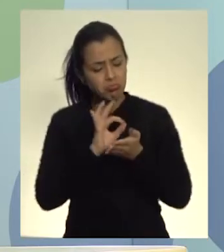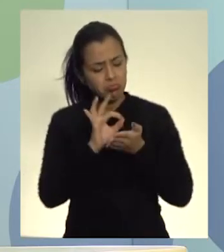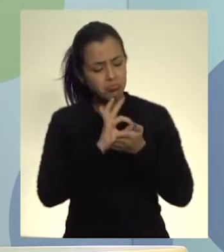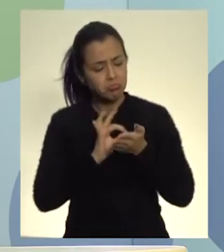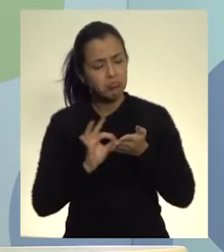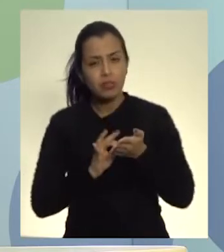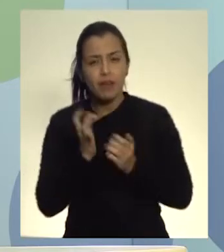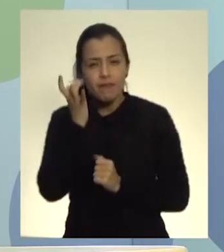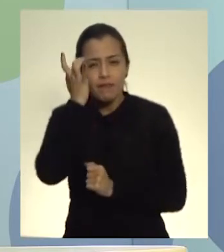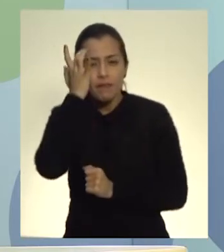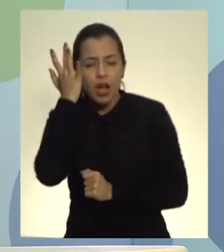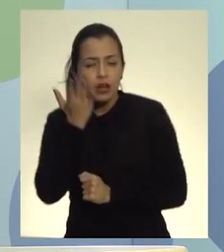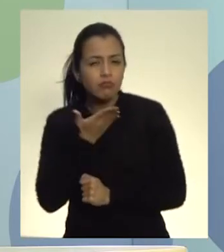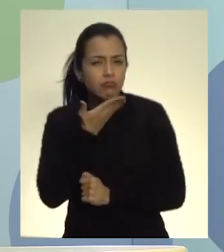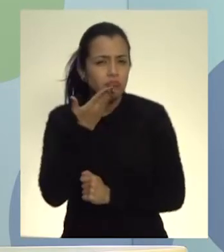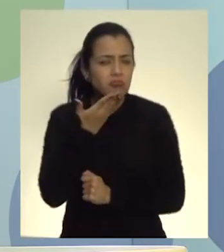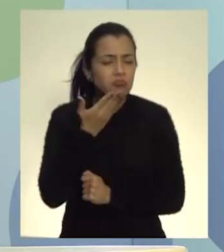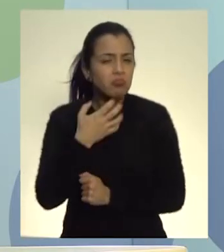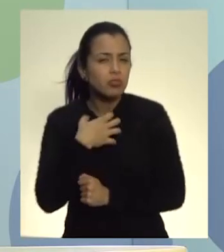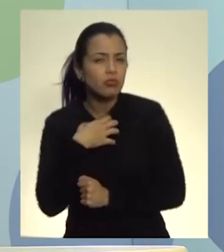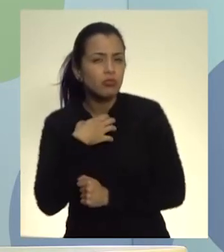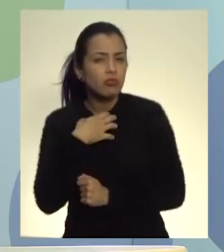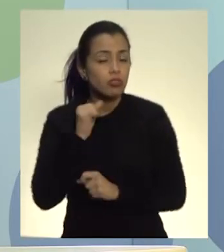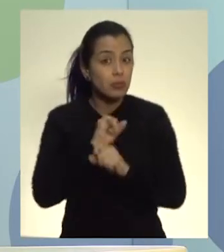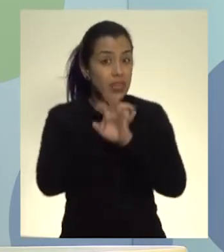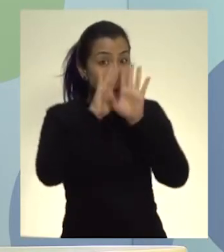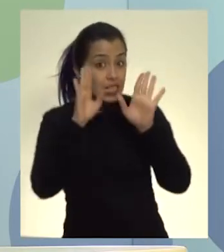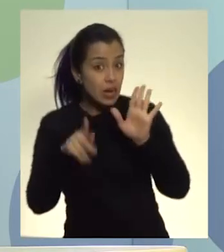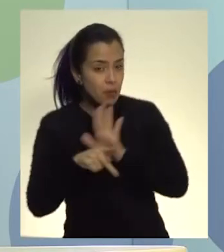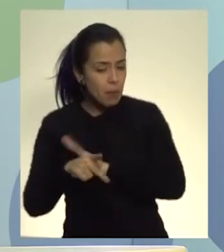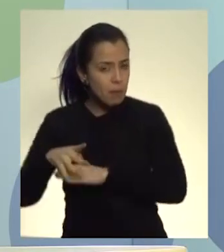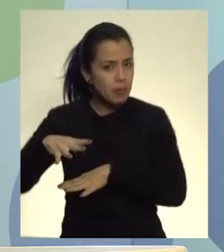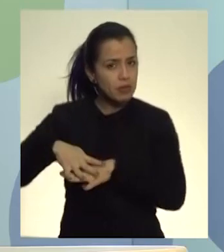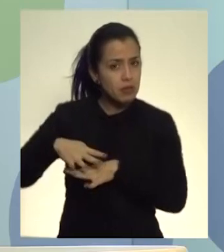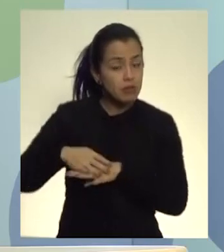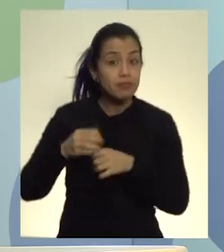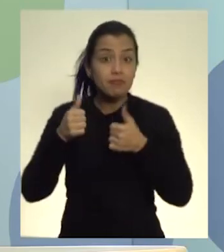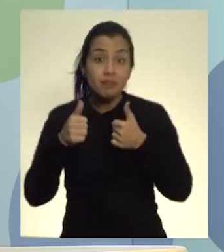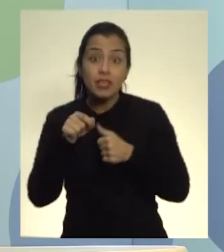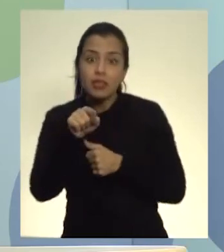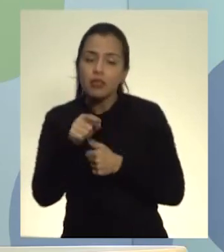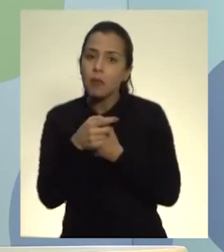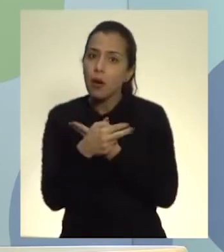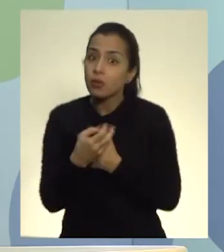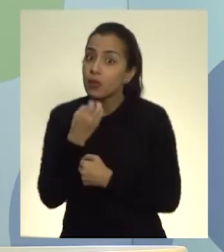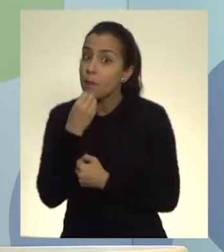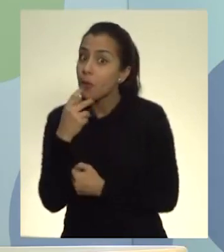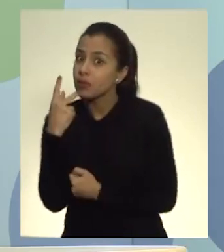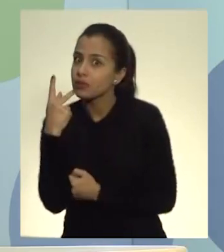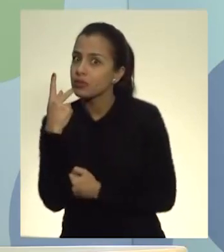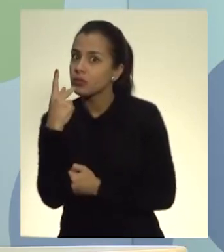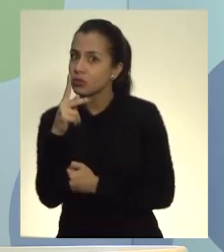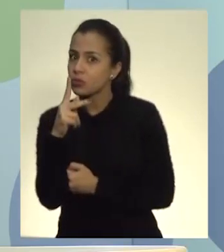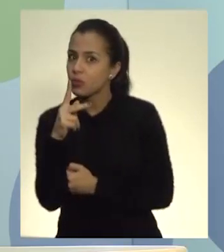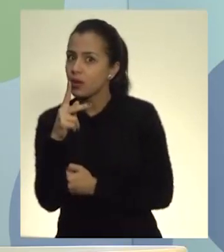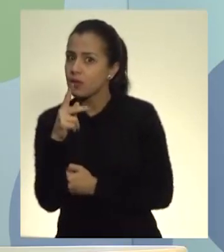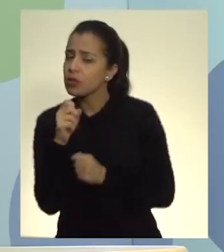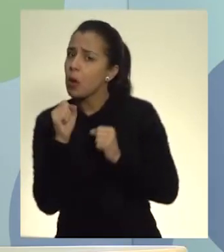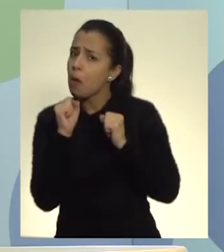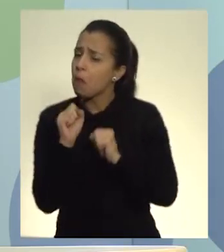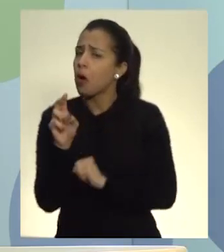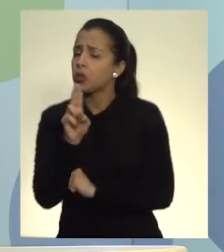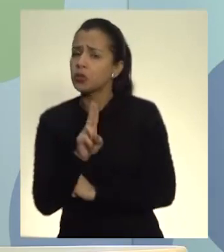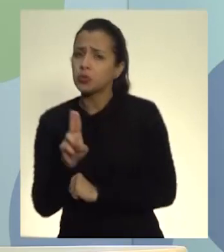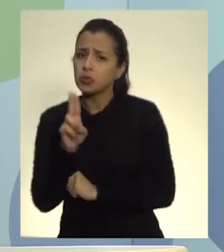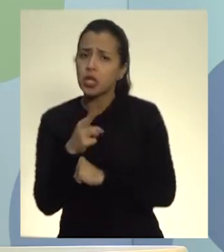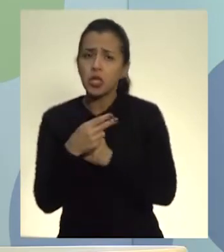problemas, entender mais facilmente a linguagem matemática, isso é um ponto forte seu. E pode ser usado tanto para